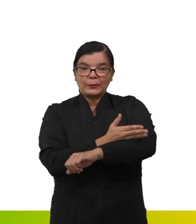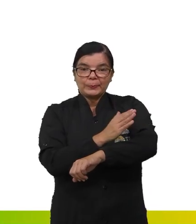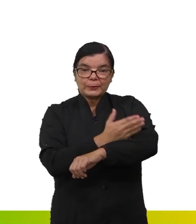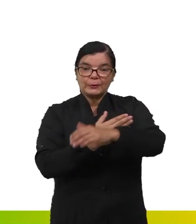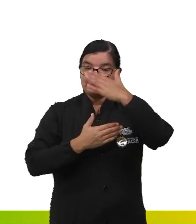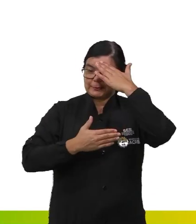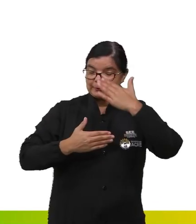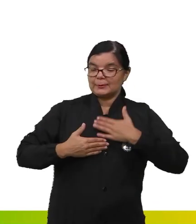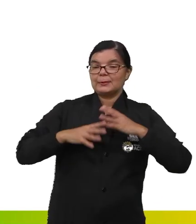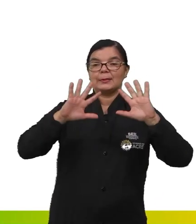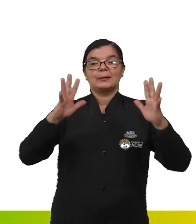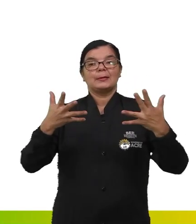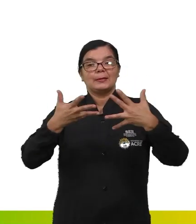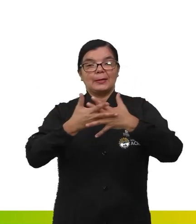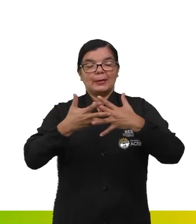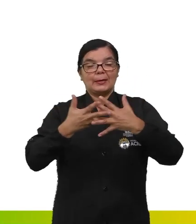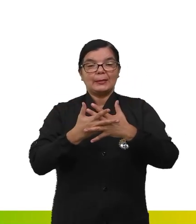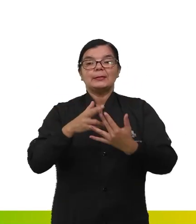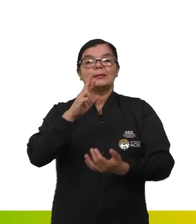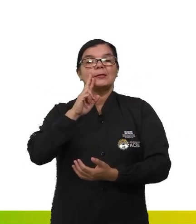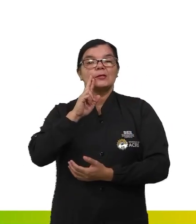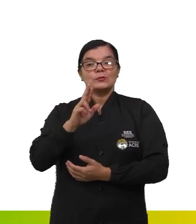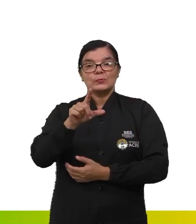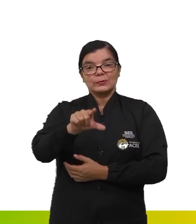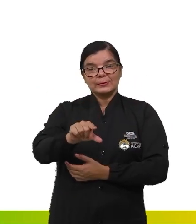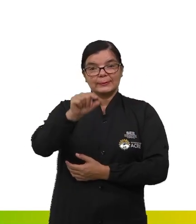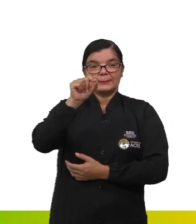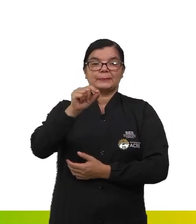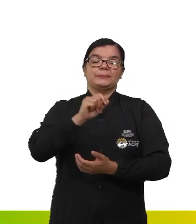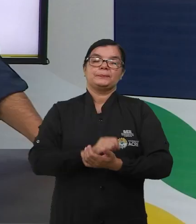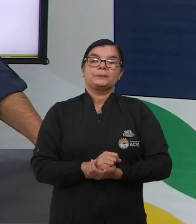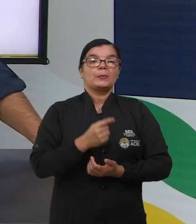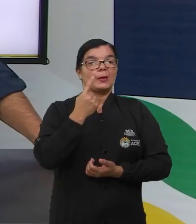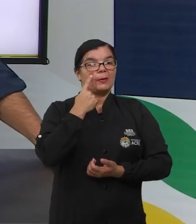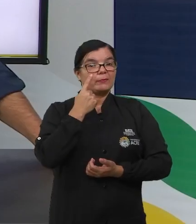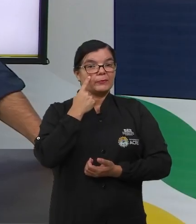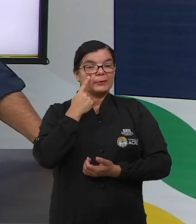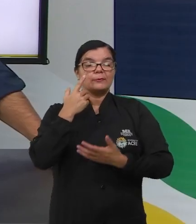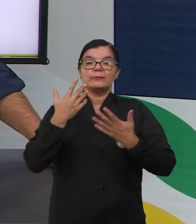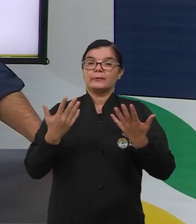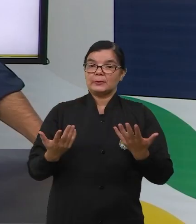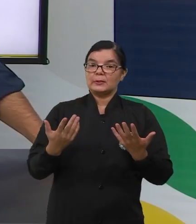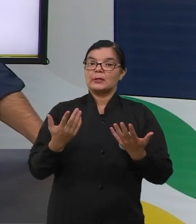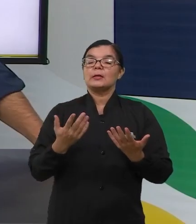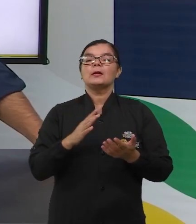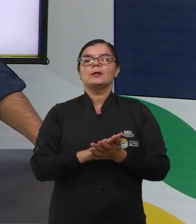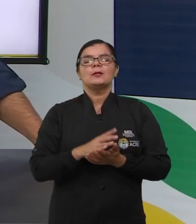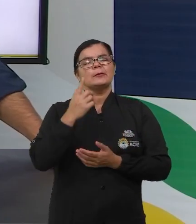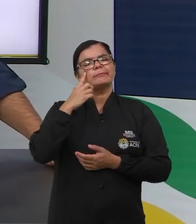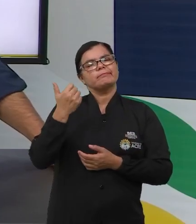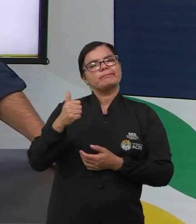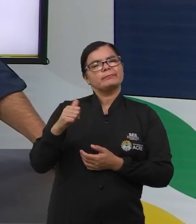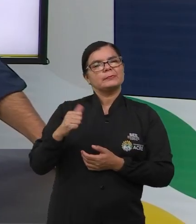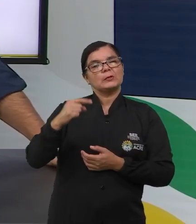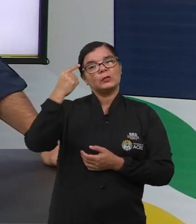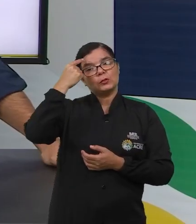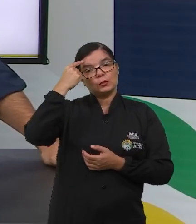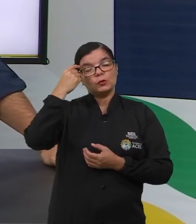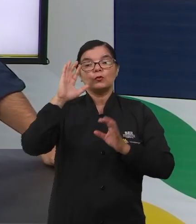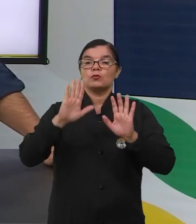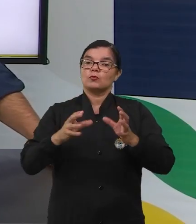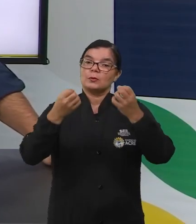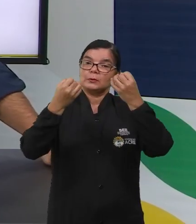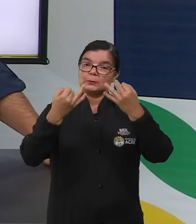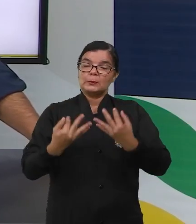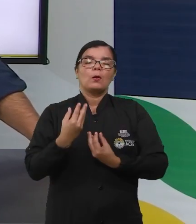corporais e cidadania assinale a alternativa correta. Aqui a gente vai ver as alternativas e fazer uma análise reflexiva acerca do que a gente já